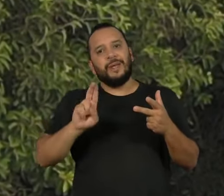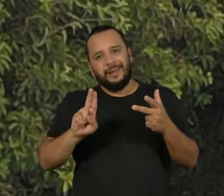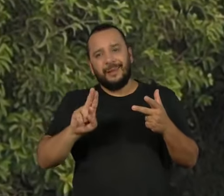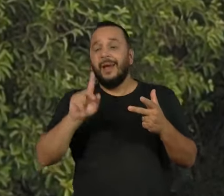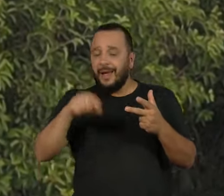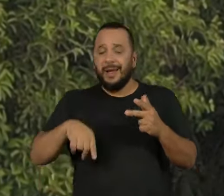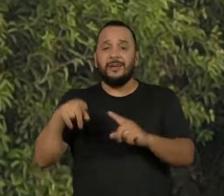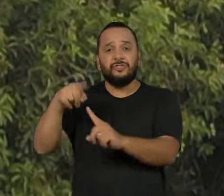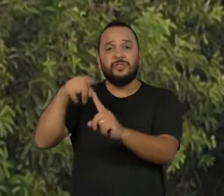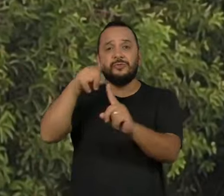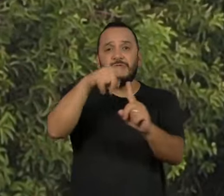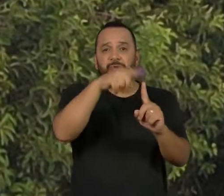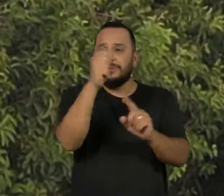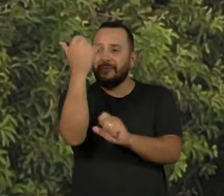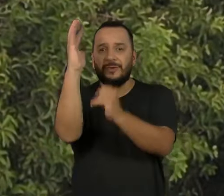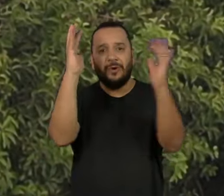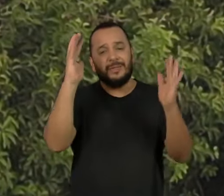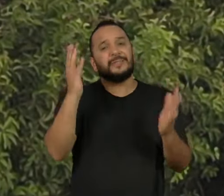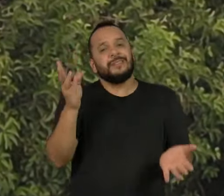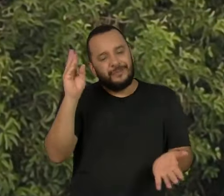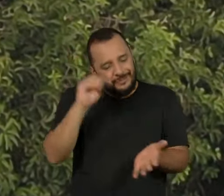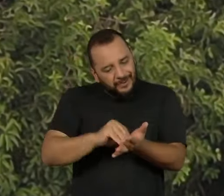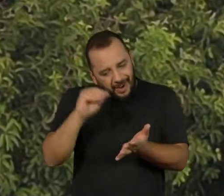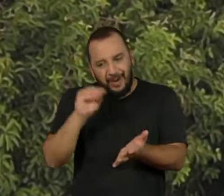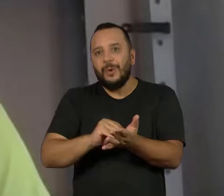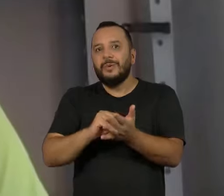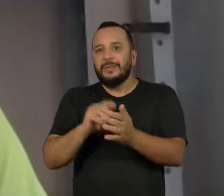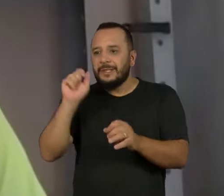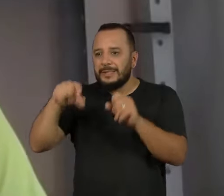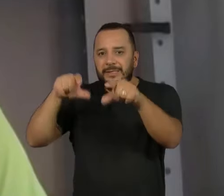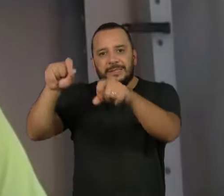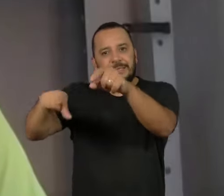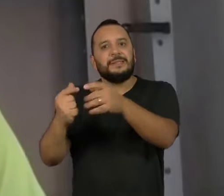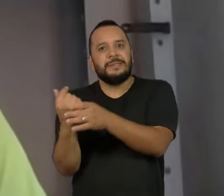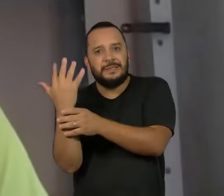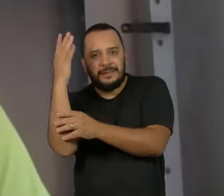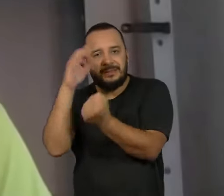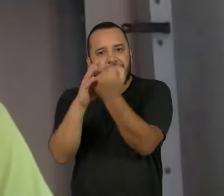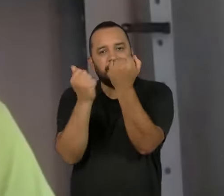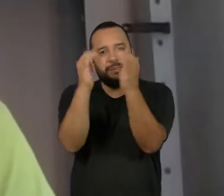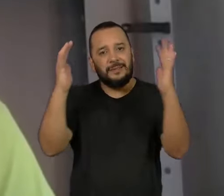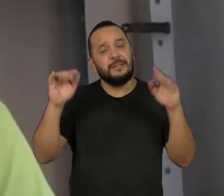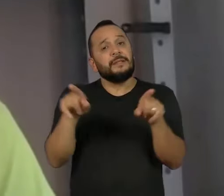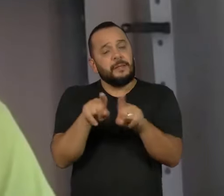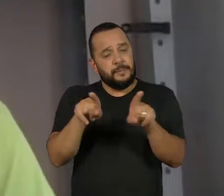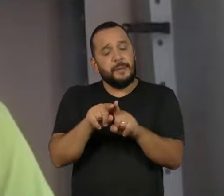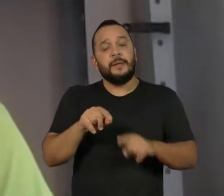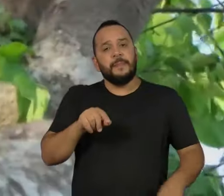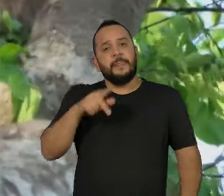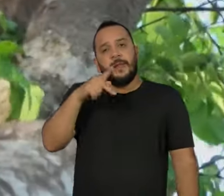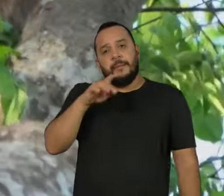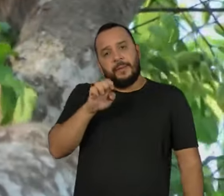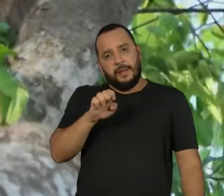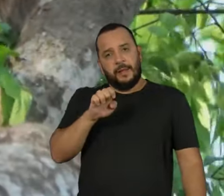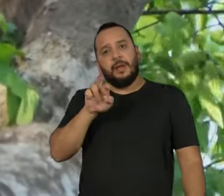que a gente tem poucos indivíduos grandes, né? A peroba, por exemplo, também é outra espécie muito importante.